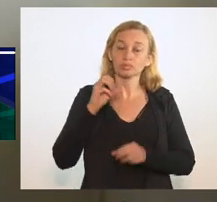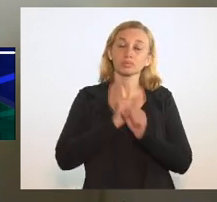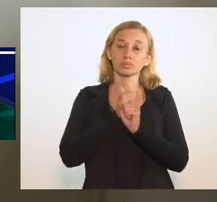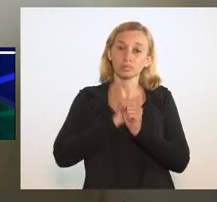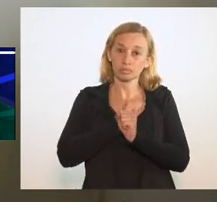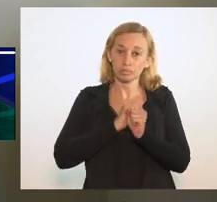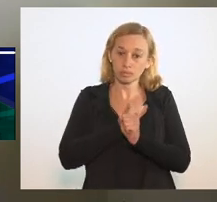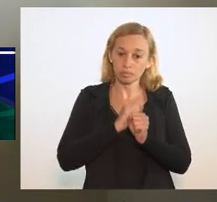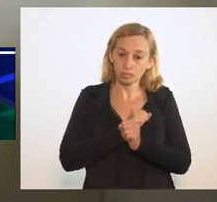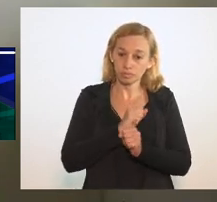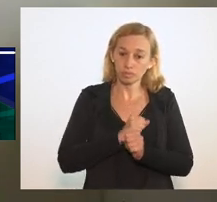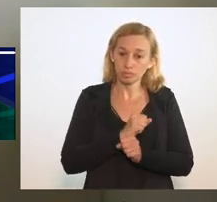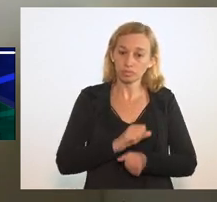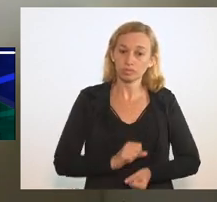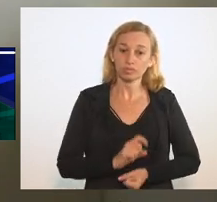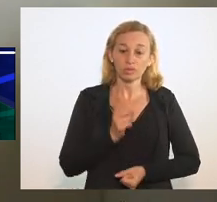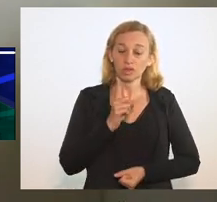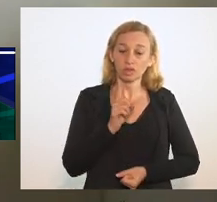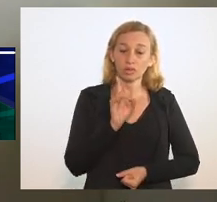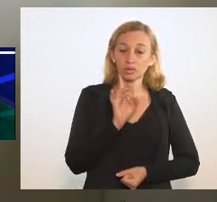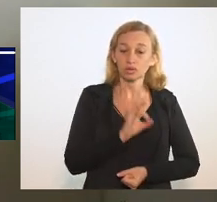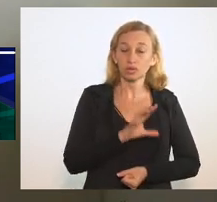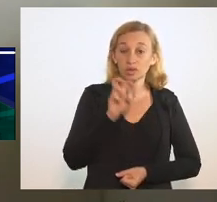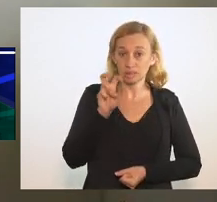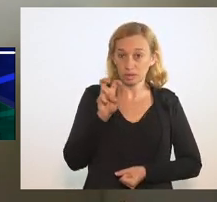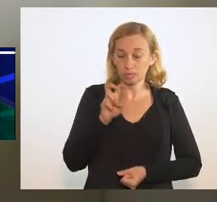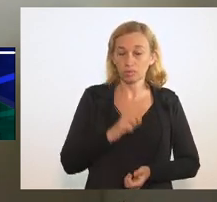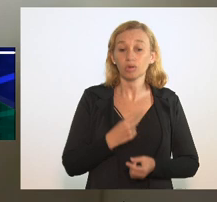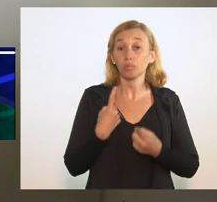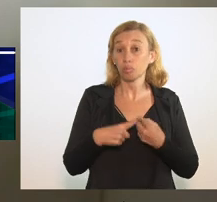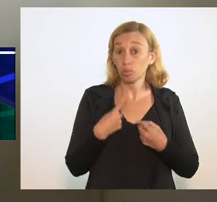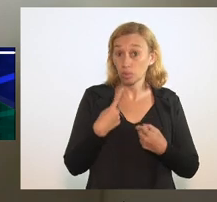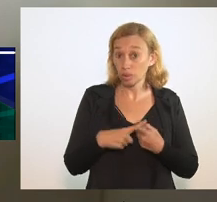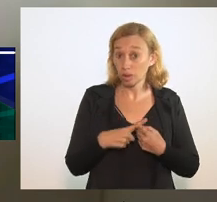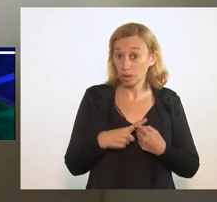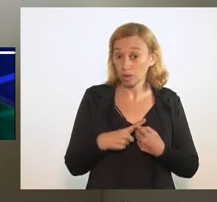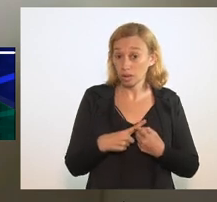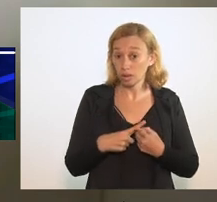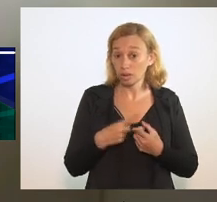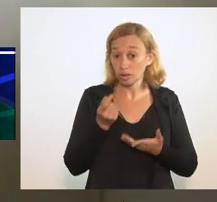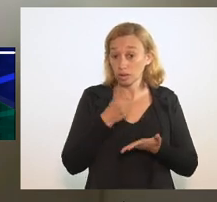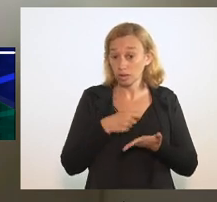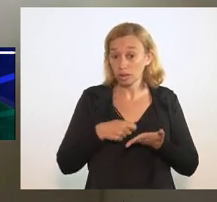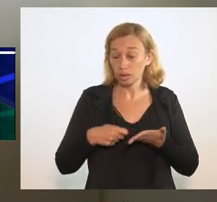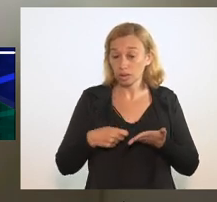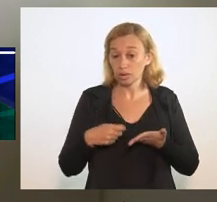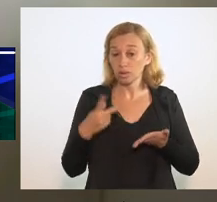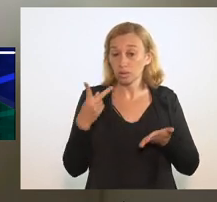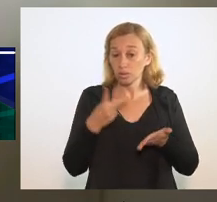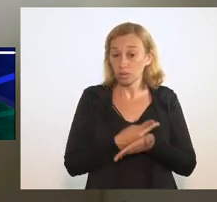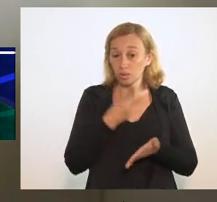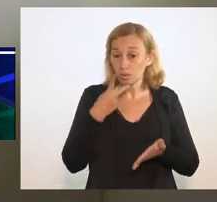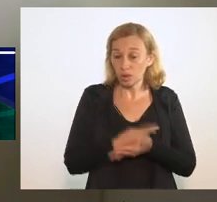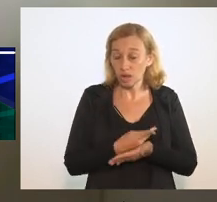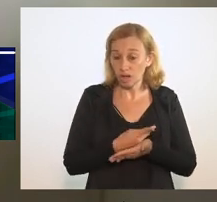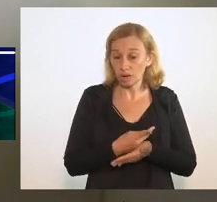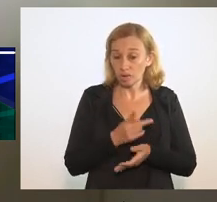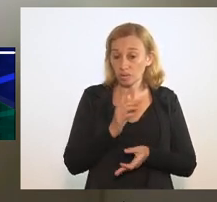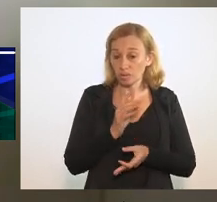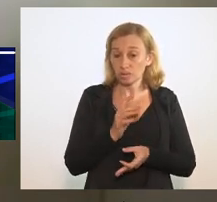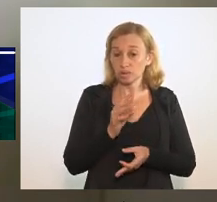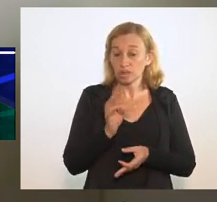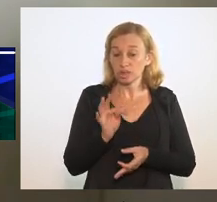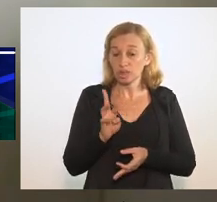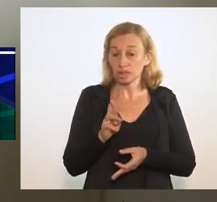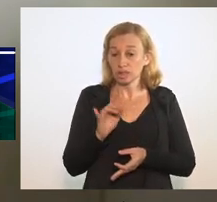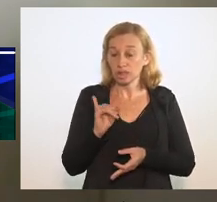anos e não nos últimos 5, porque prescreve o crime tributário em 5